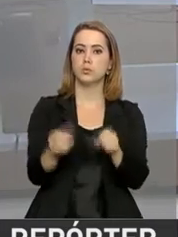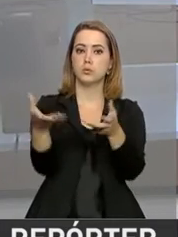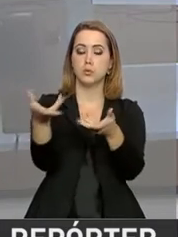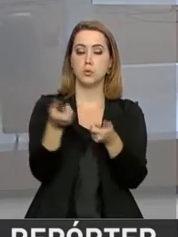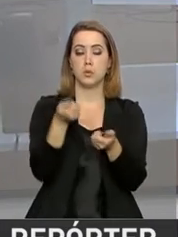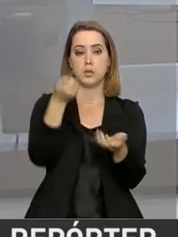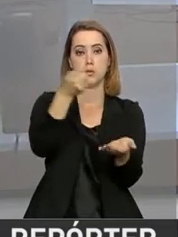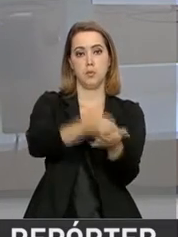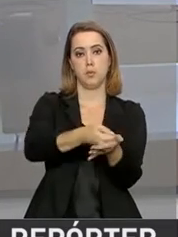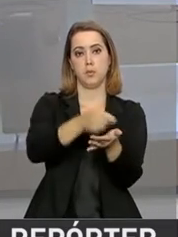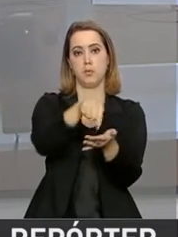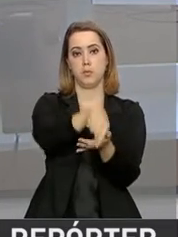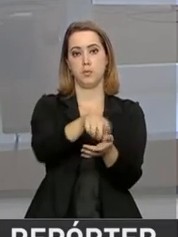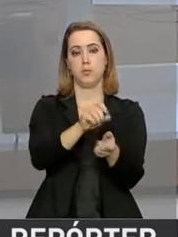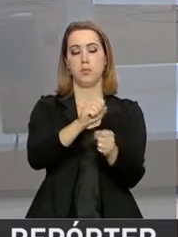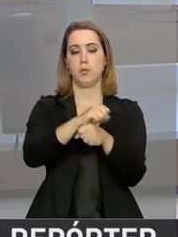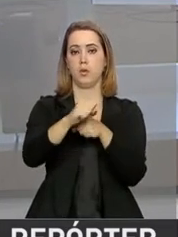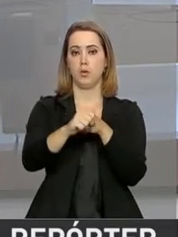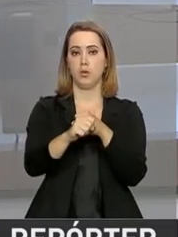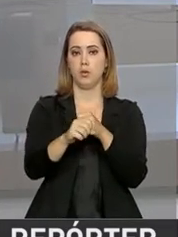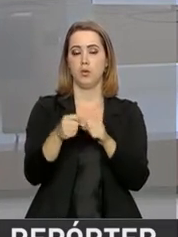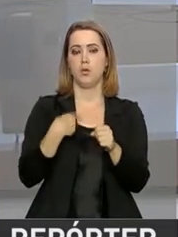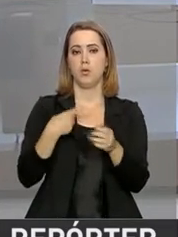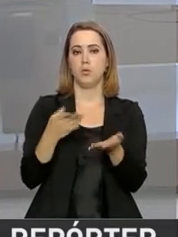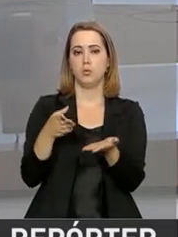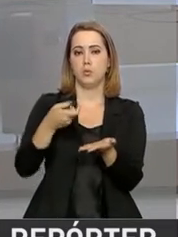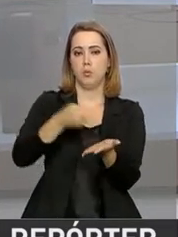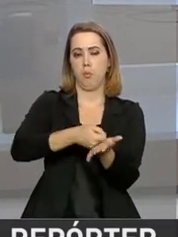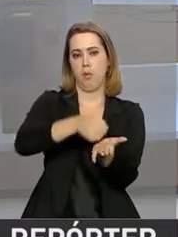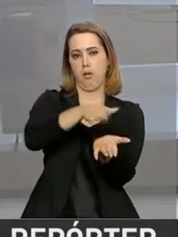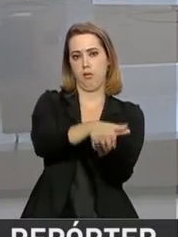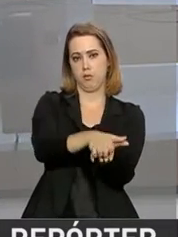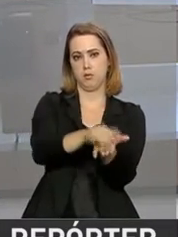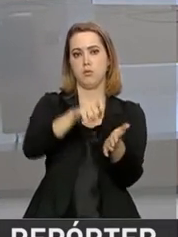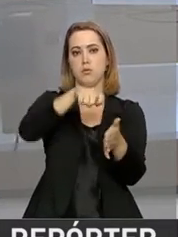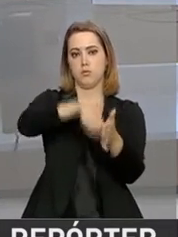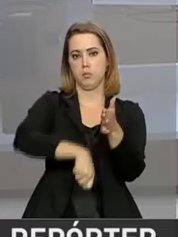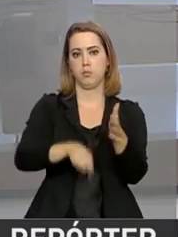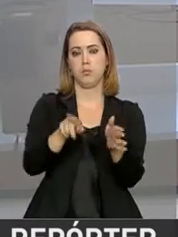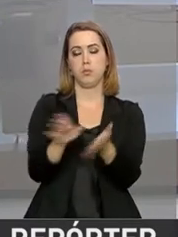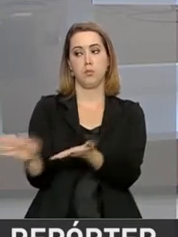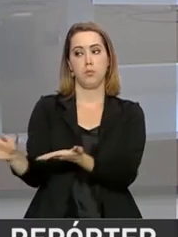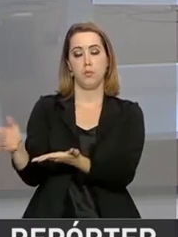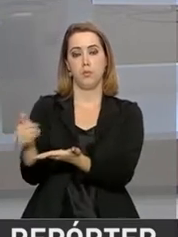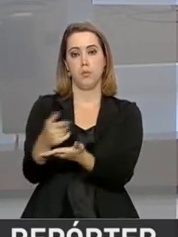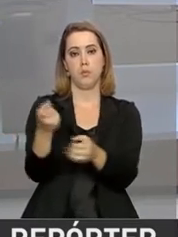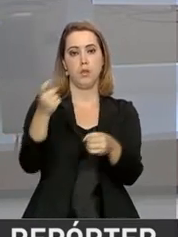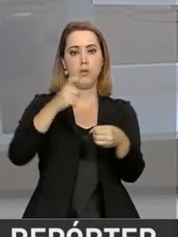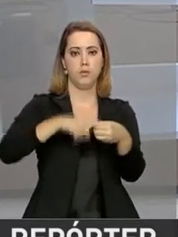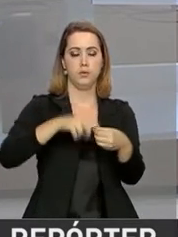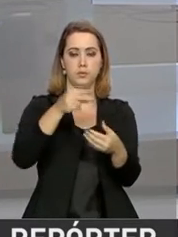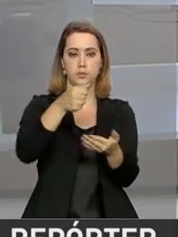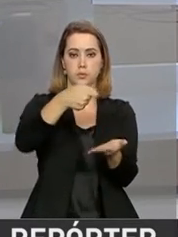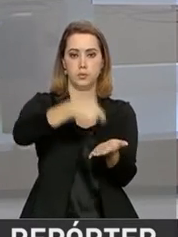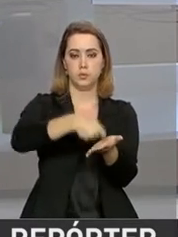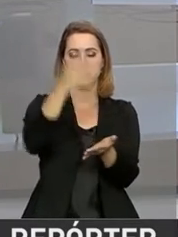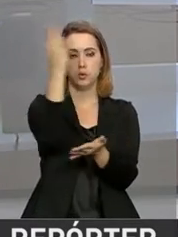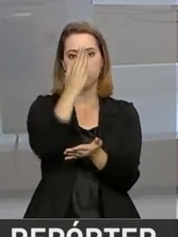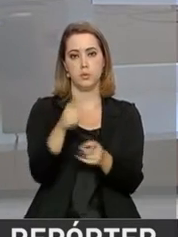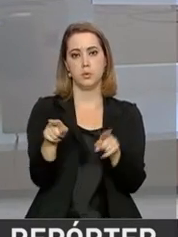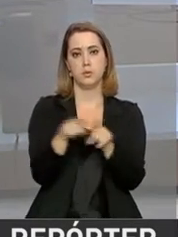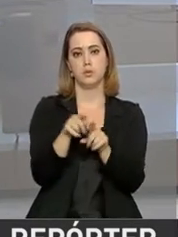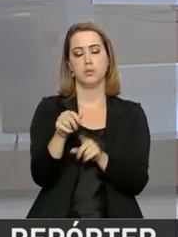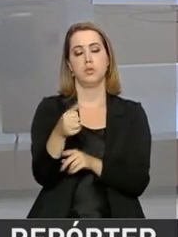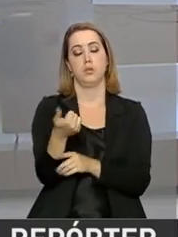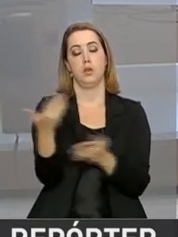de tributos referentes à repatriação de recursos de sexta feira até hoje o encerramento do sistema passou das seis e meia da tarde